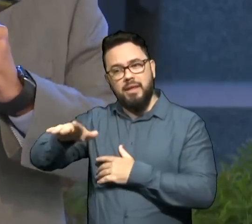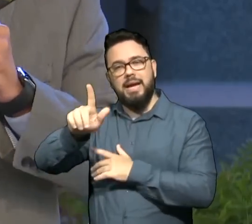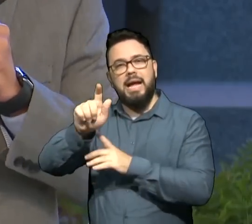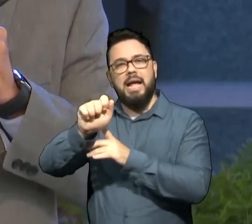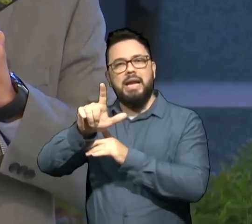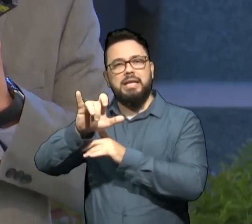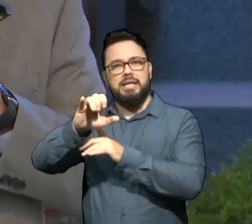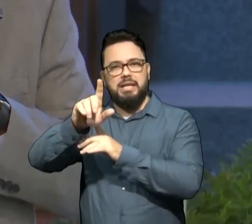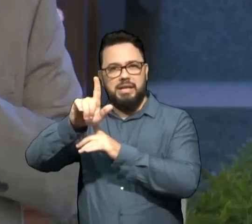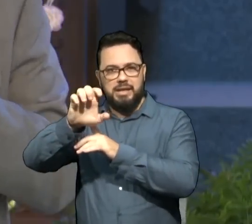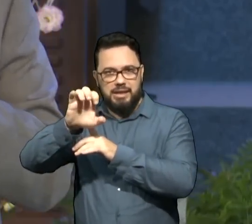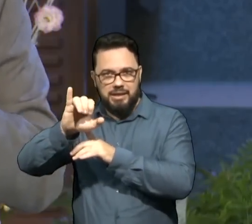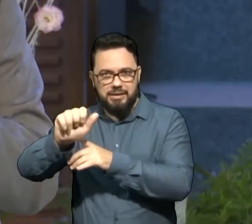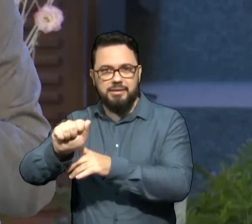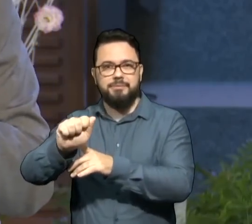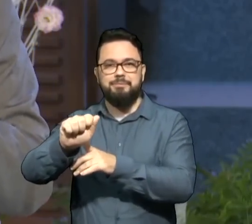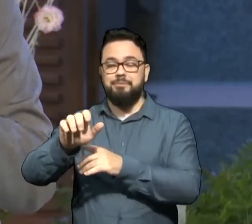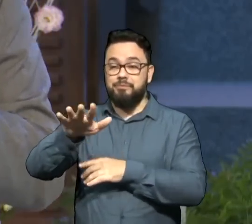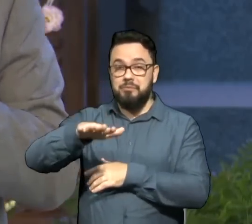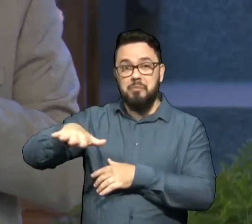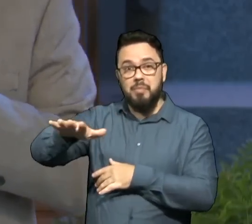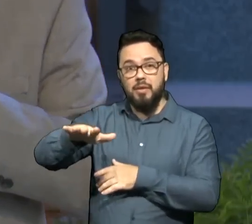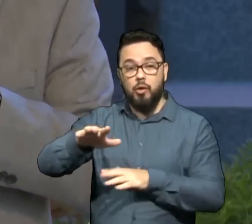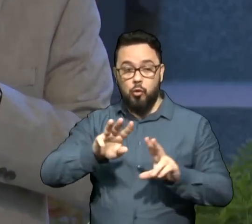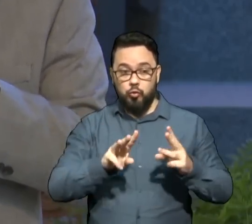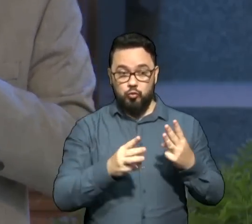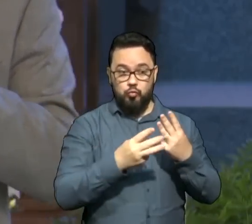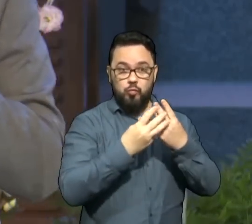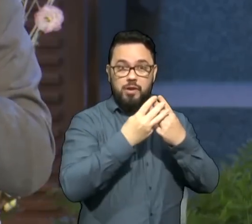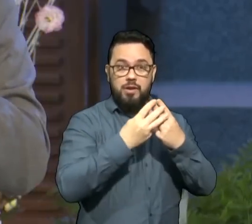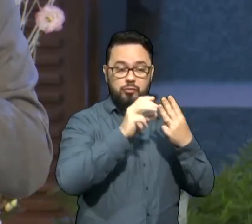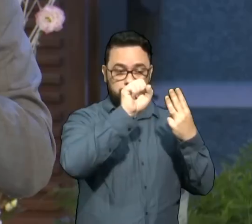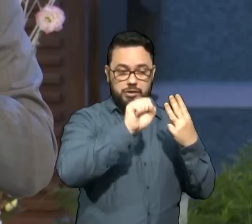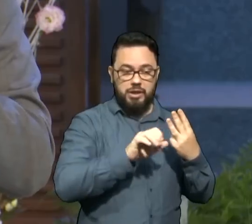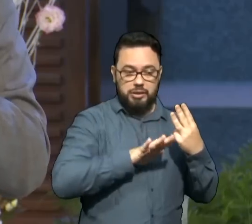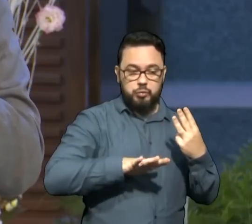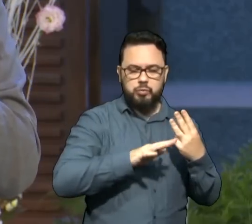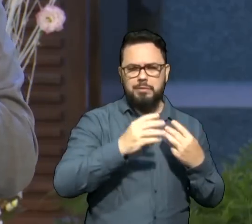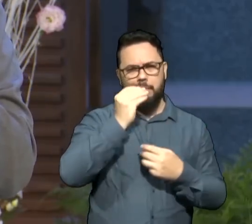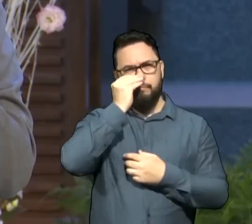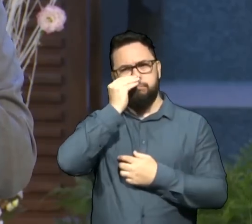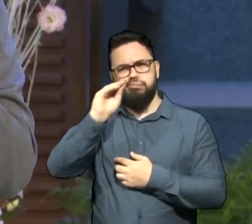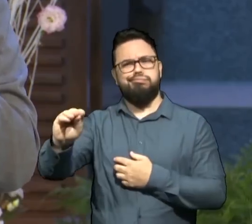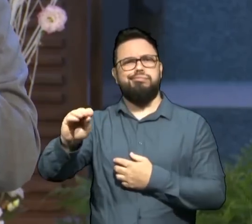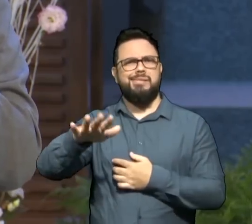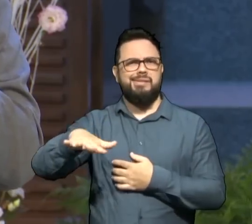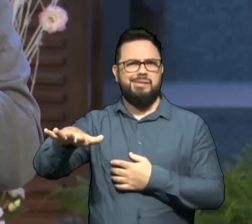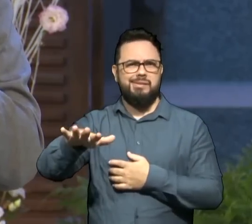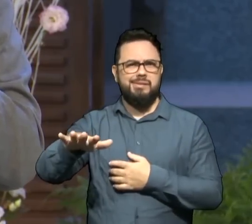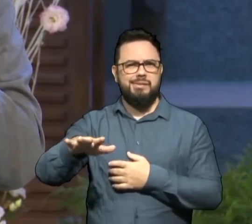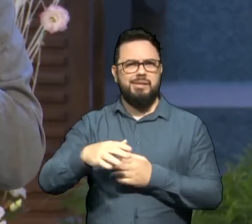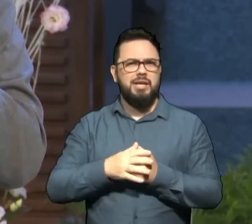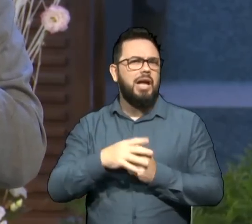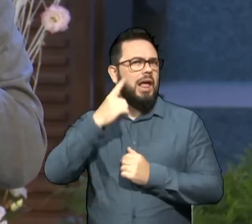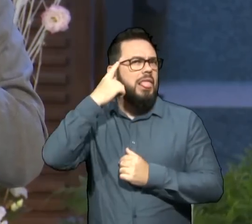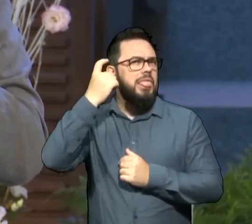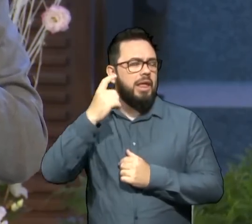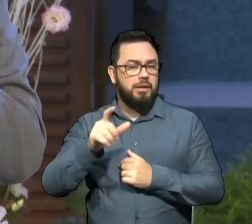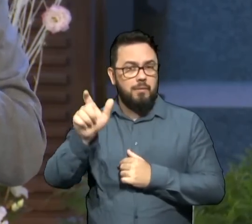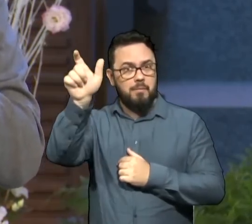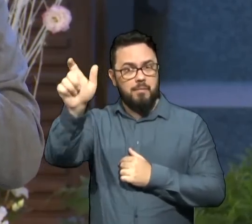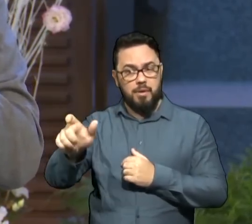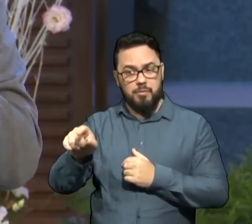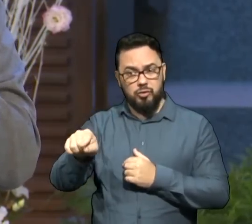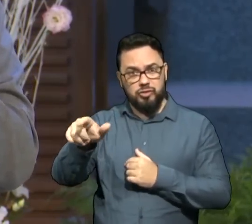Galileia era tão desprezada pelos judeus aqui do Sul que eles diziam até que um Galileu não poderia